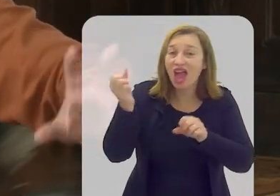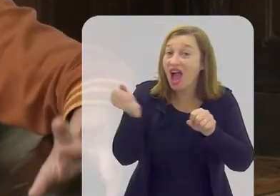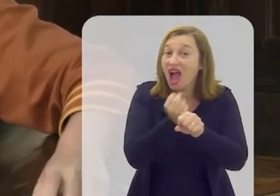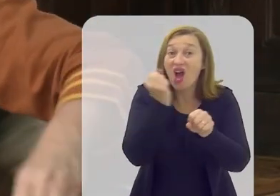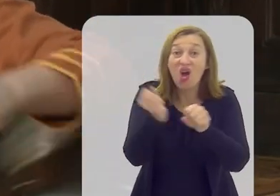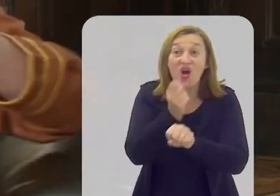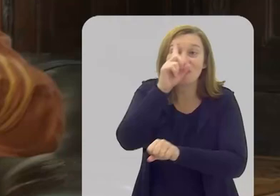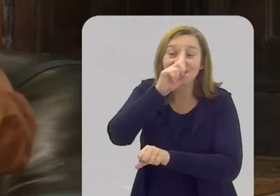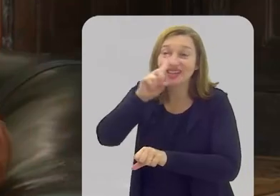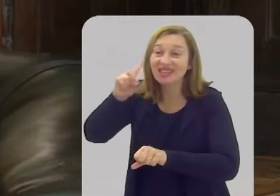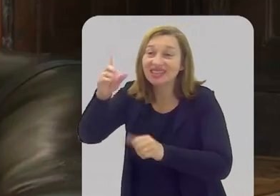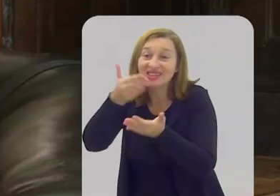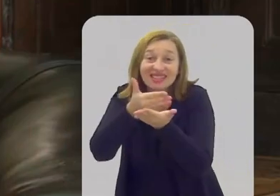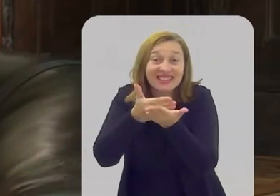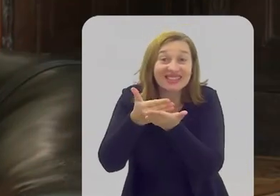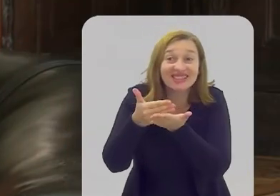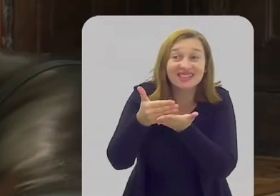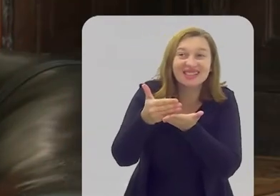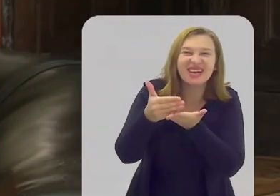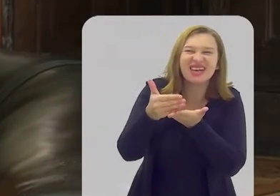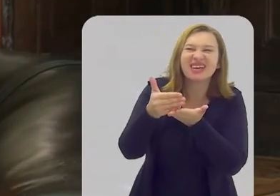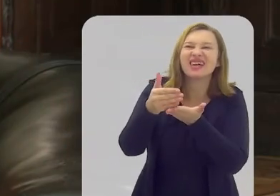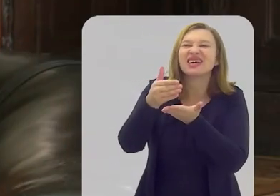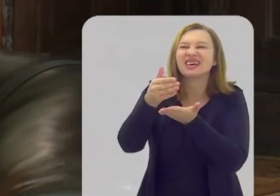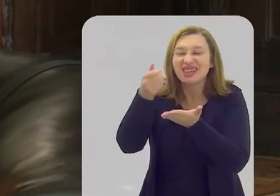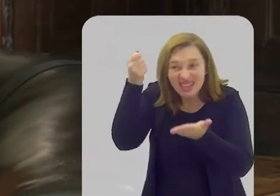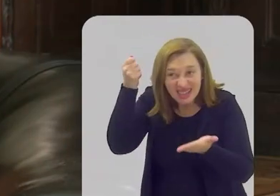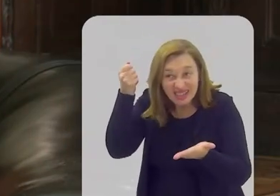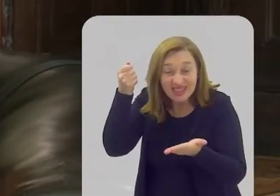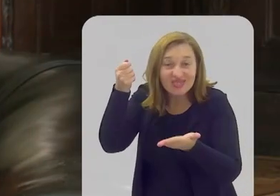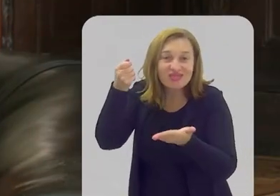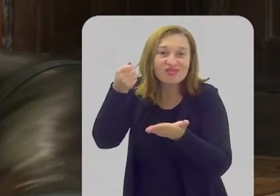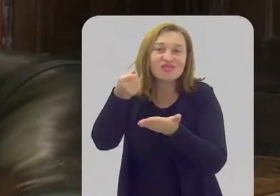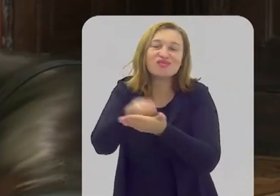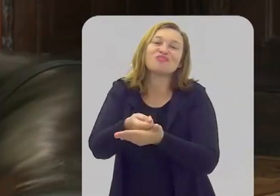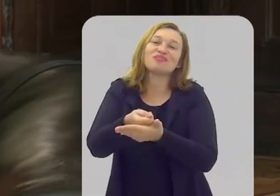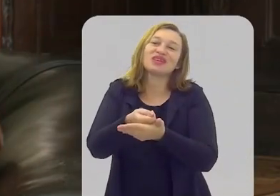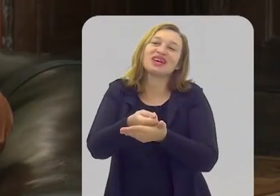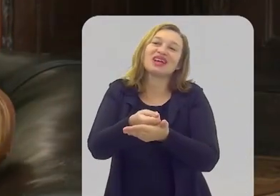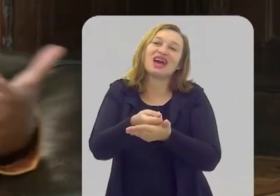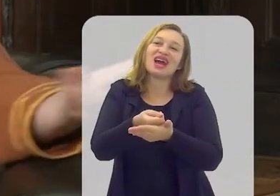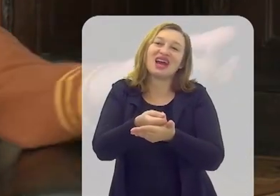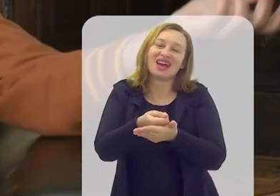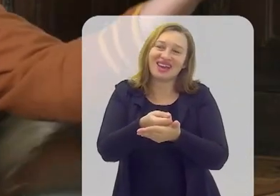chegou. A obra que Deus começou, ele vai